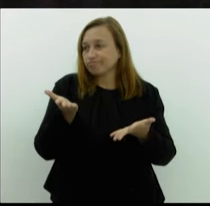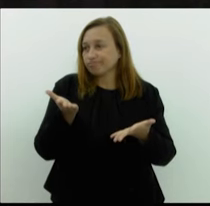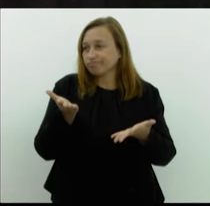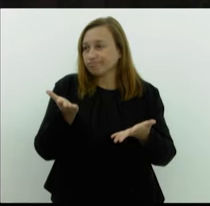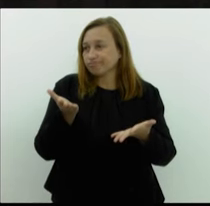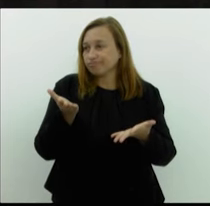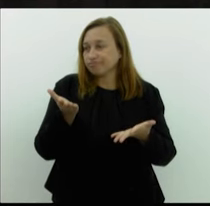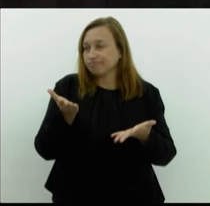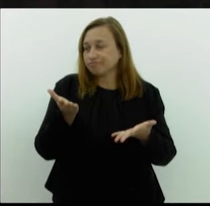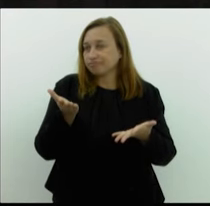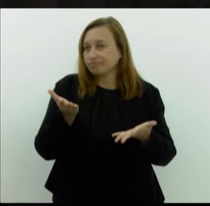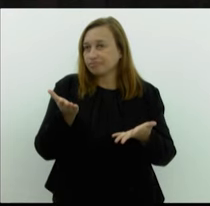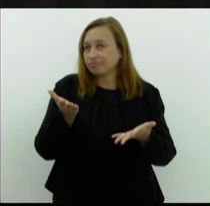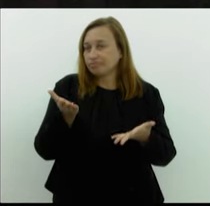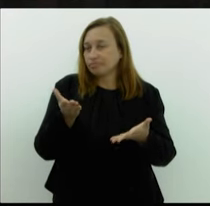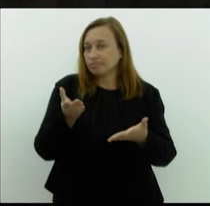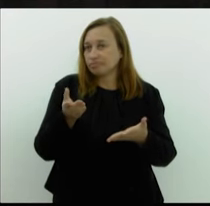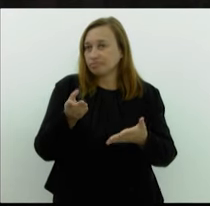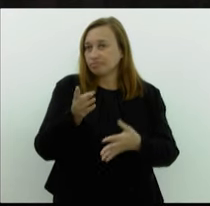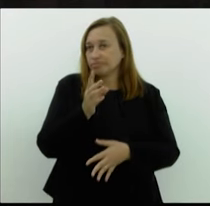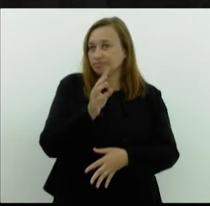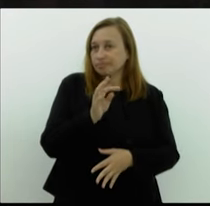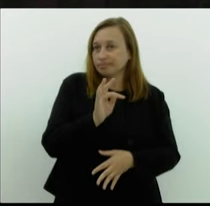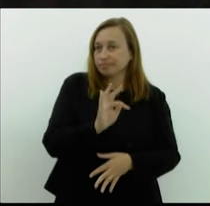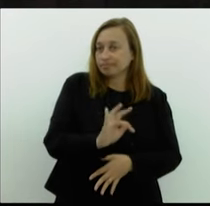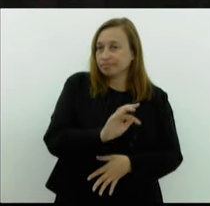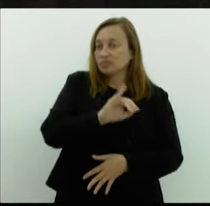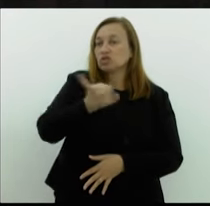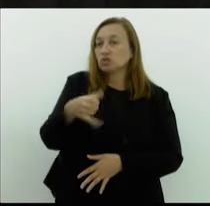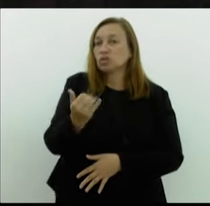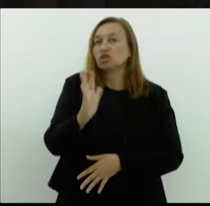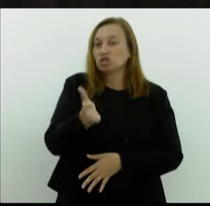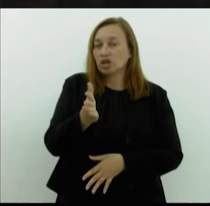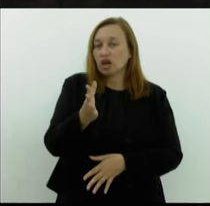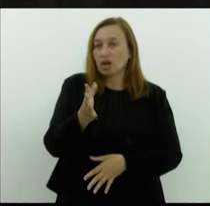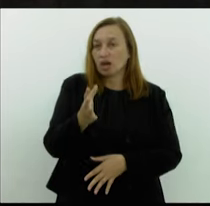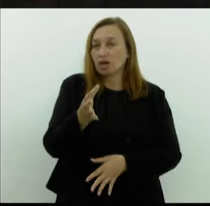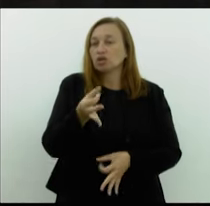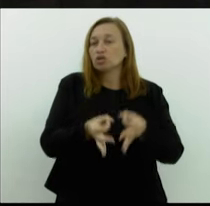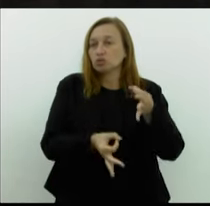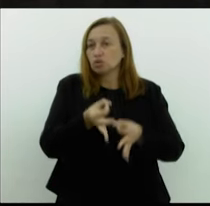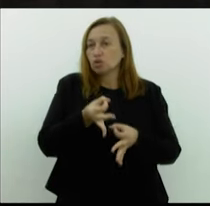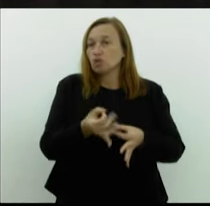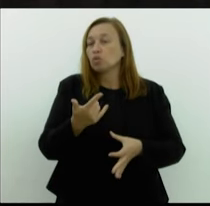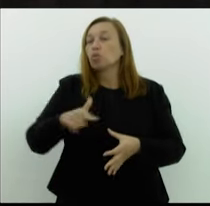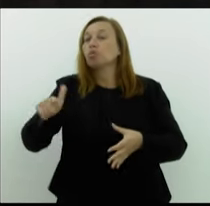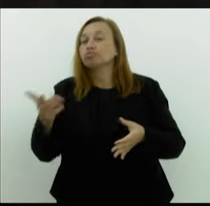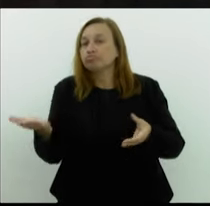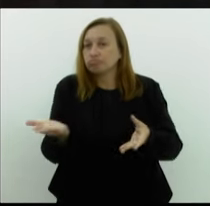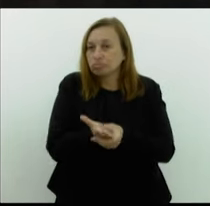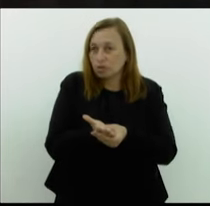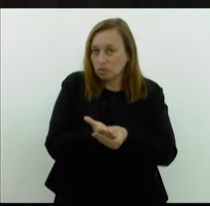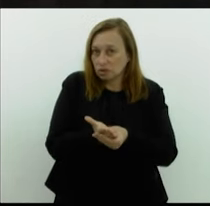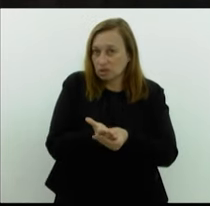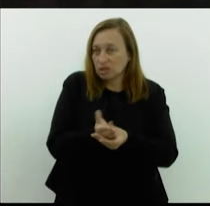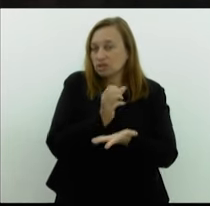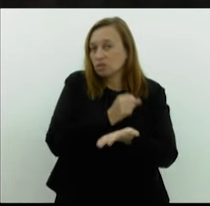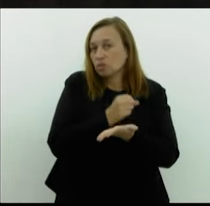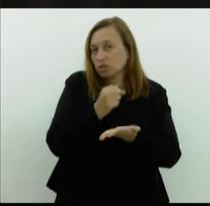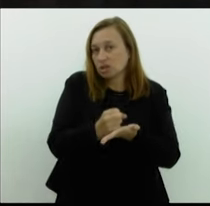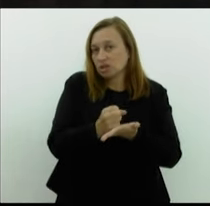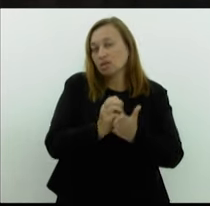aquilo que o TJ já julgou em um outro processo de